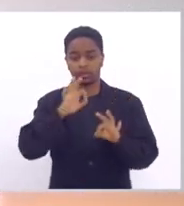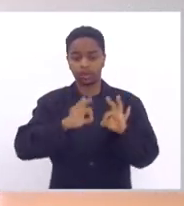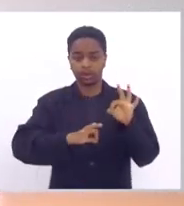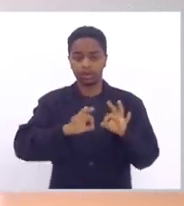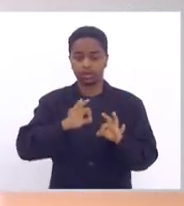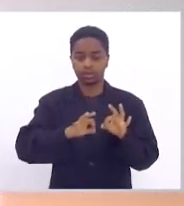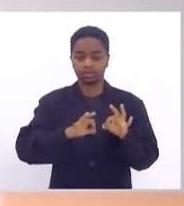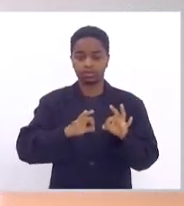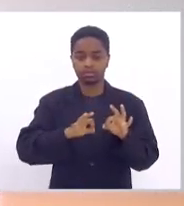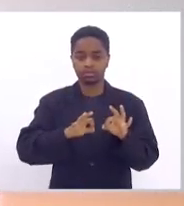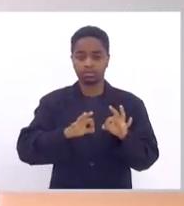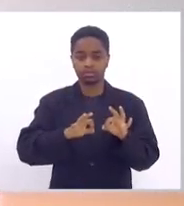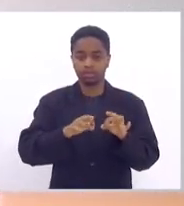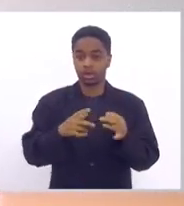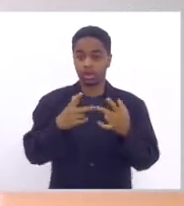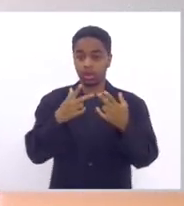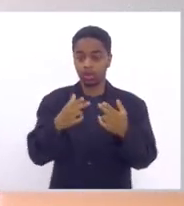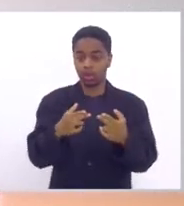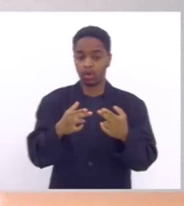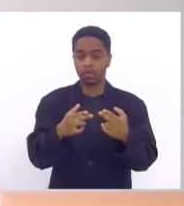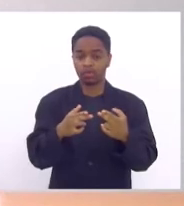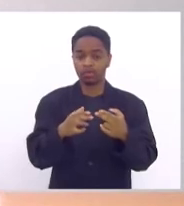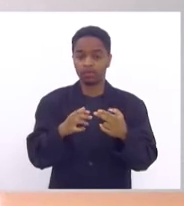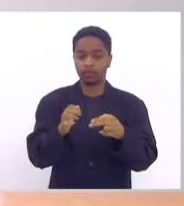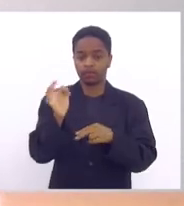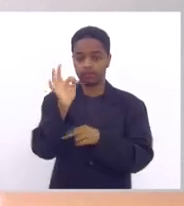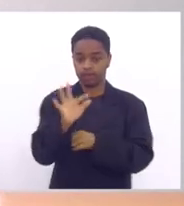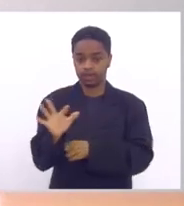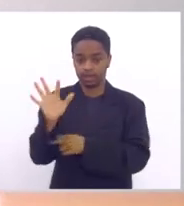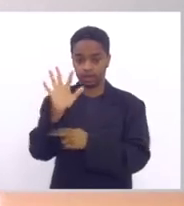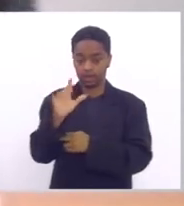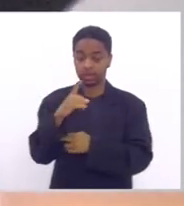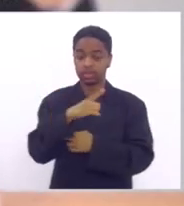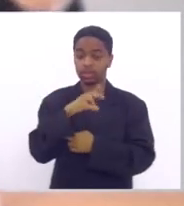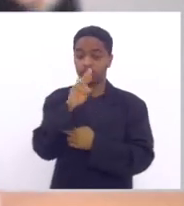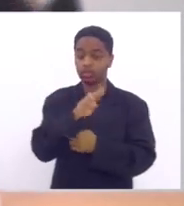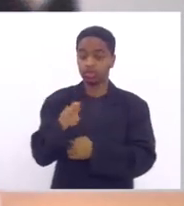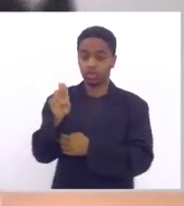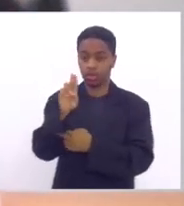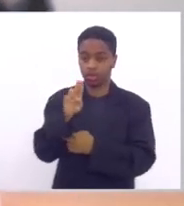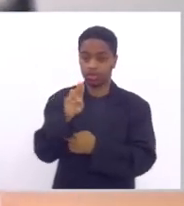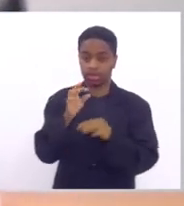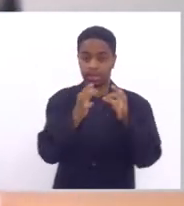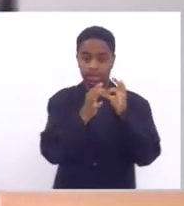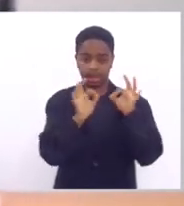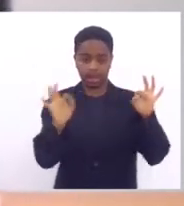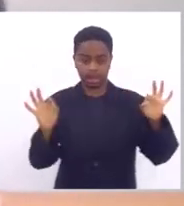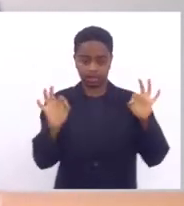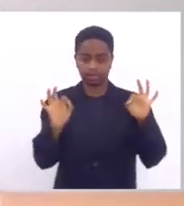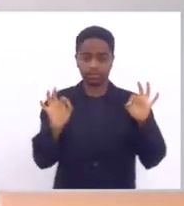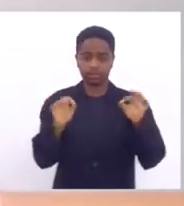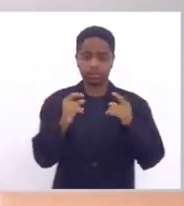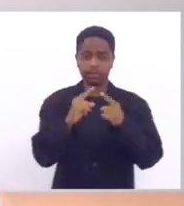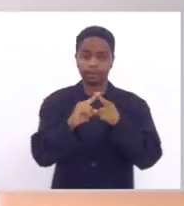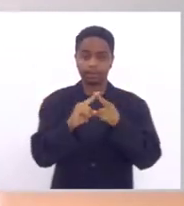como a o estado Federal isso tem um nome em alemão que é grande mas eh o nome não